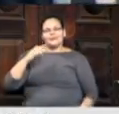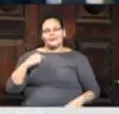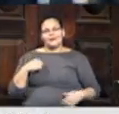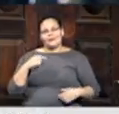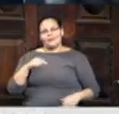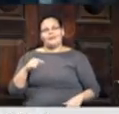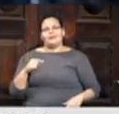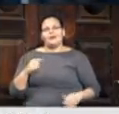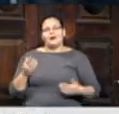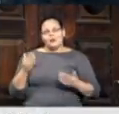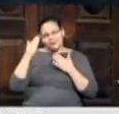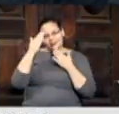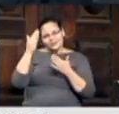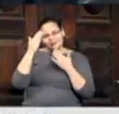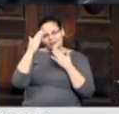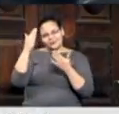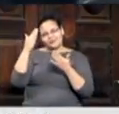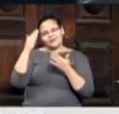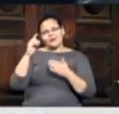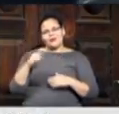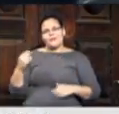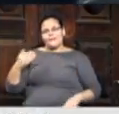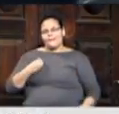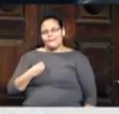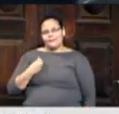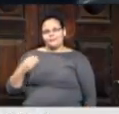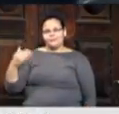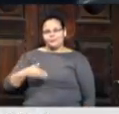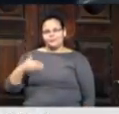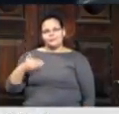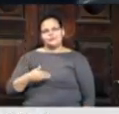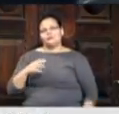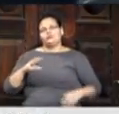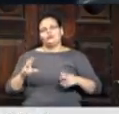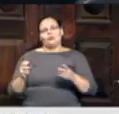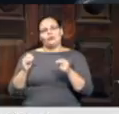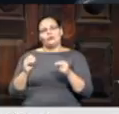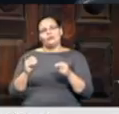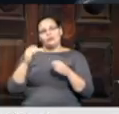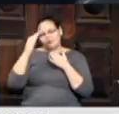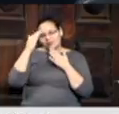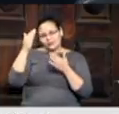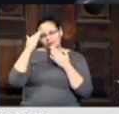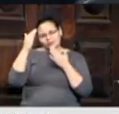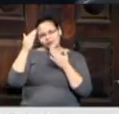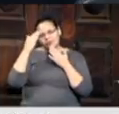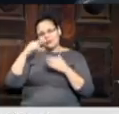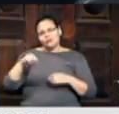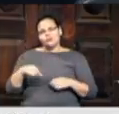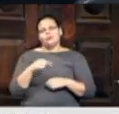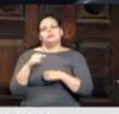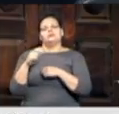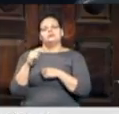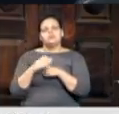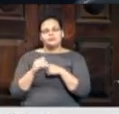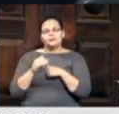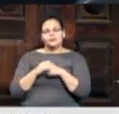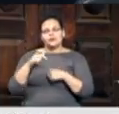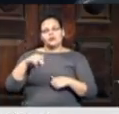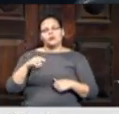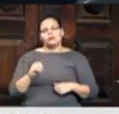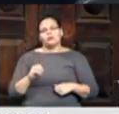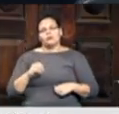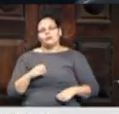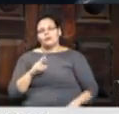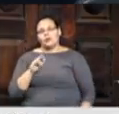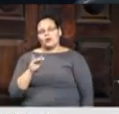solenidade. Agradecer a presença de todas e todos. Agradecer ao nosso querido musicólogo Ricardo